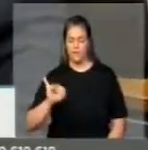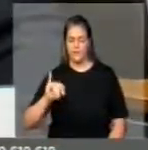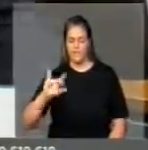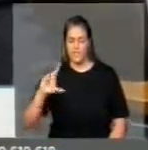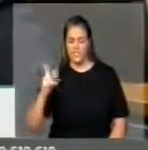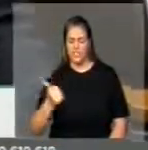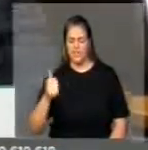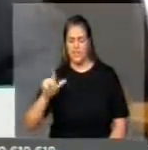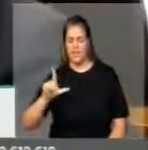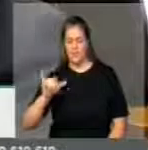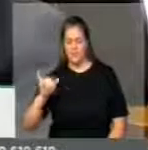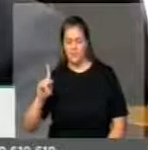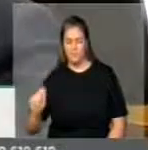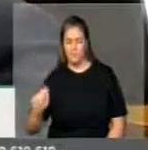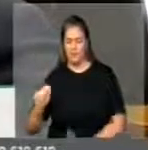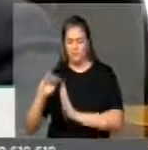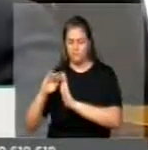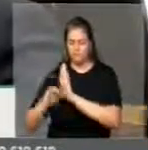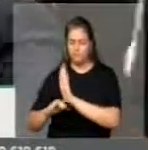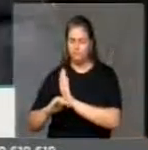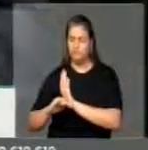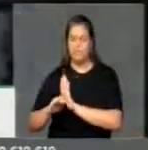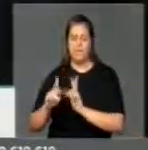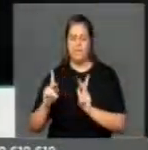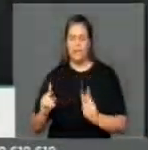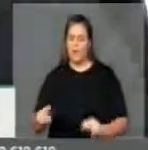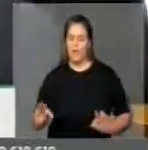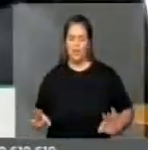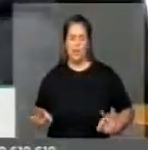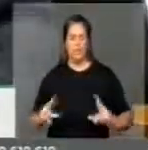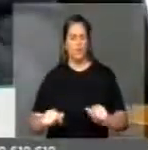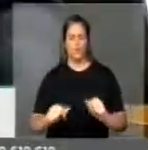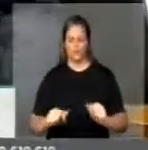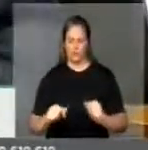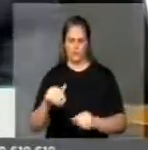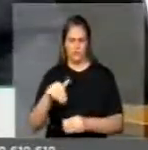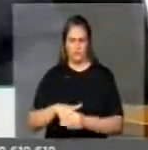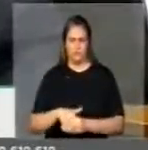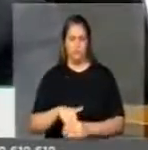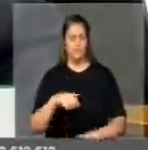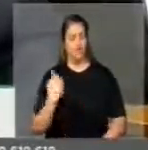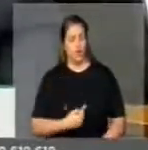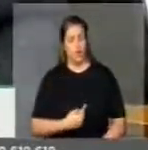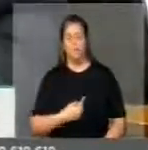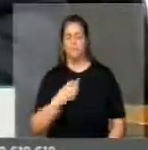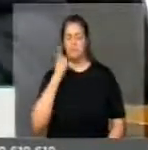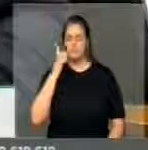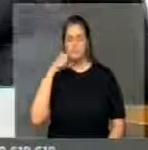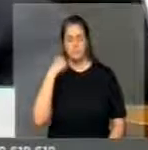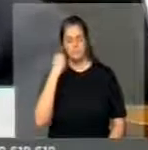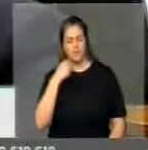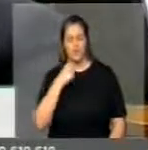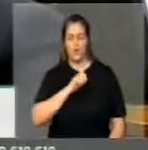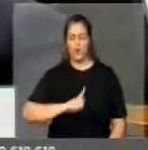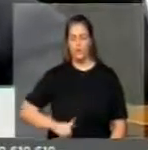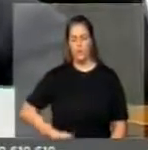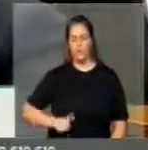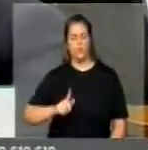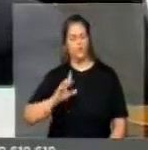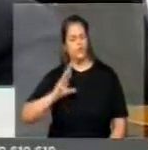não só aqueles eleitos, nós, senadores, prefeitos, governadores, como para todos